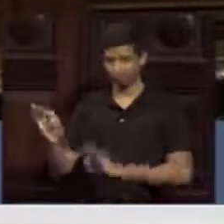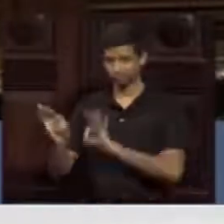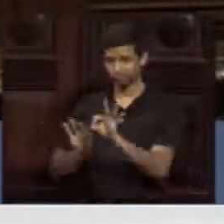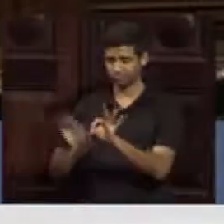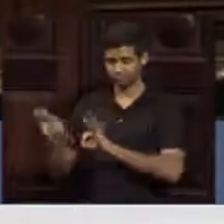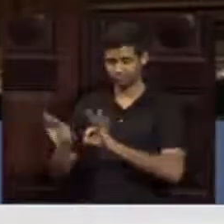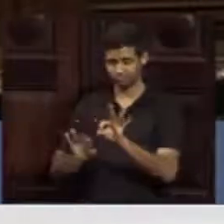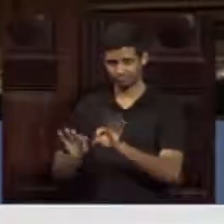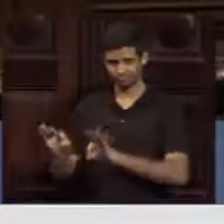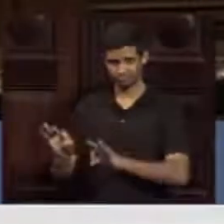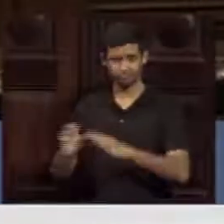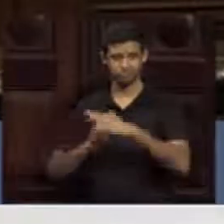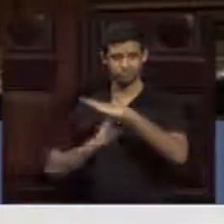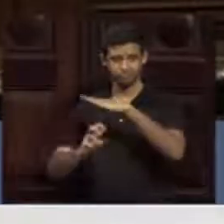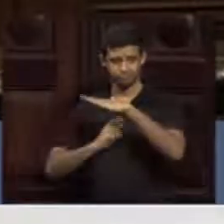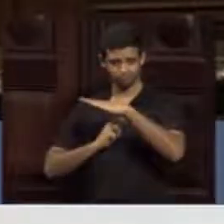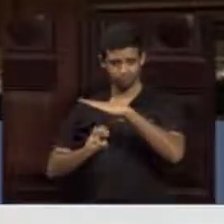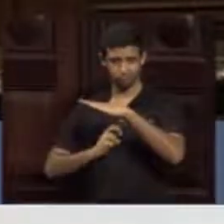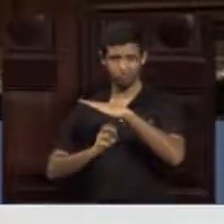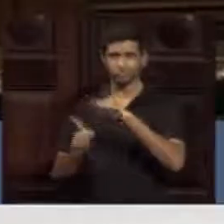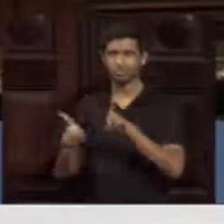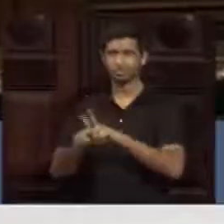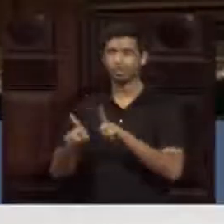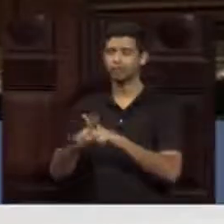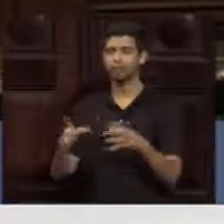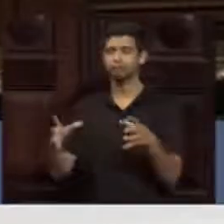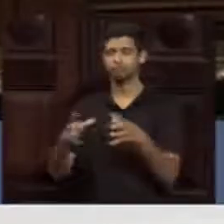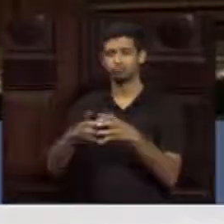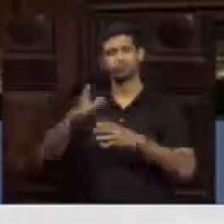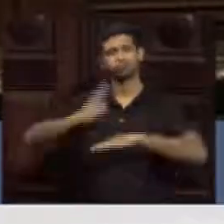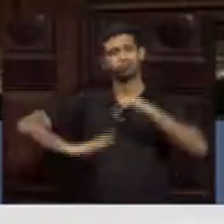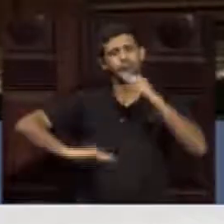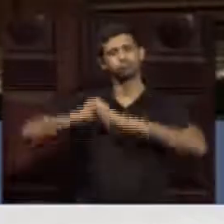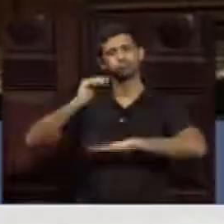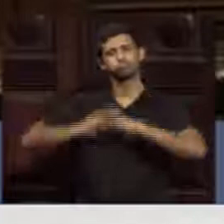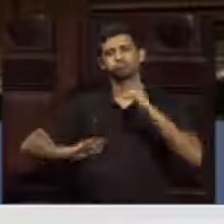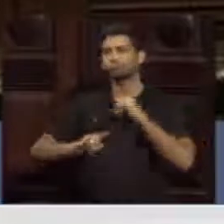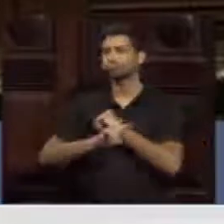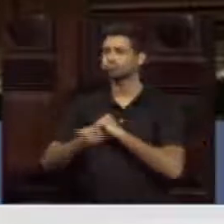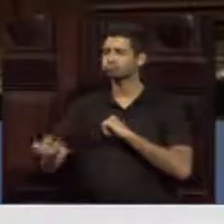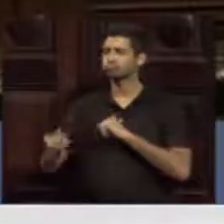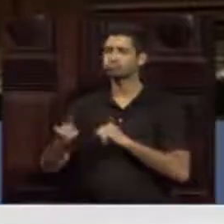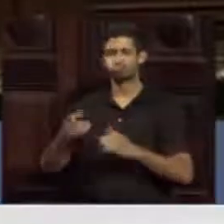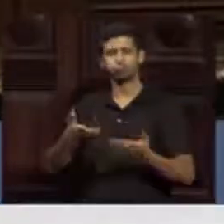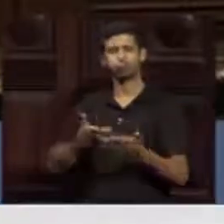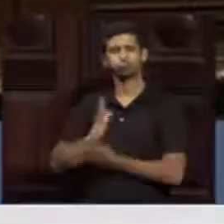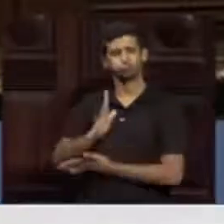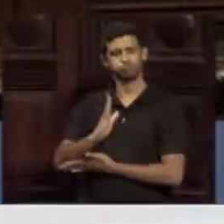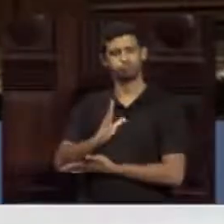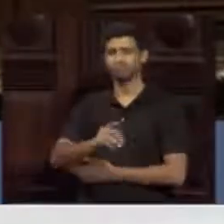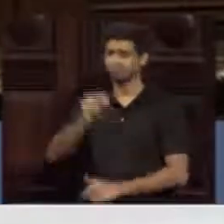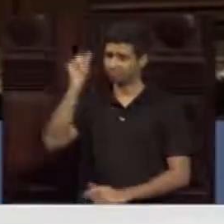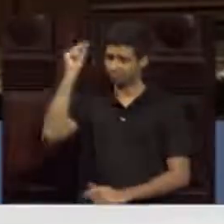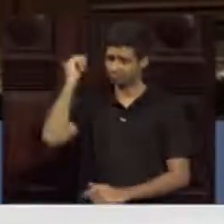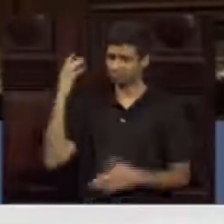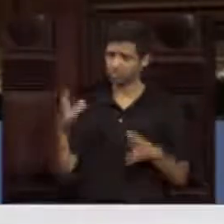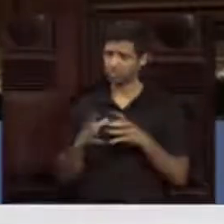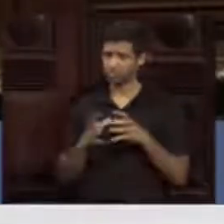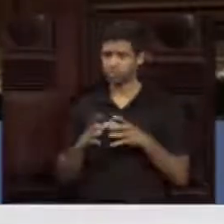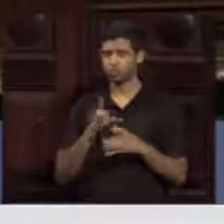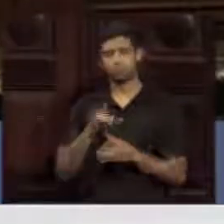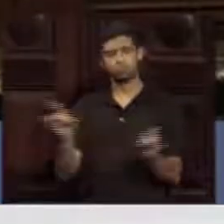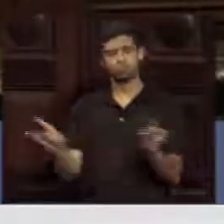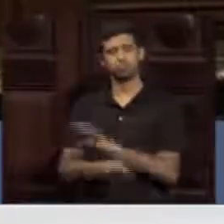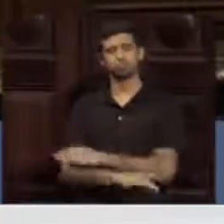metrô e dos profissionais mais habilitados que havia à época,